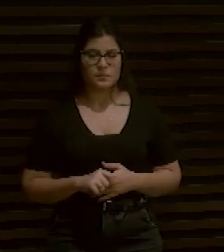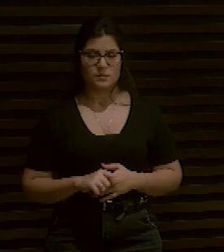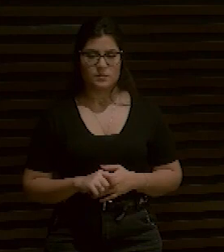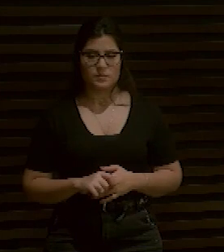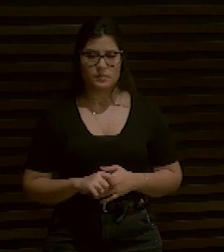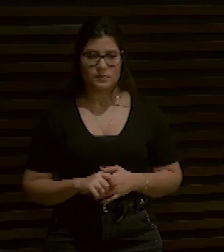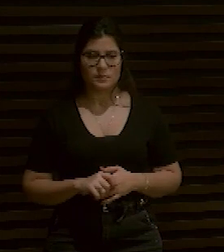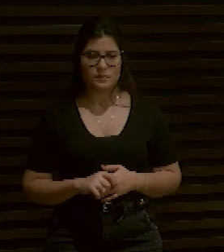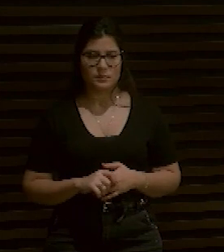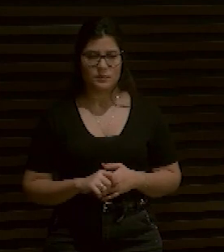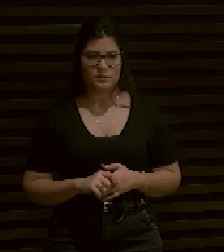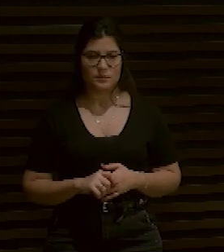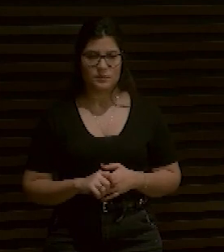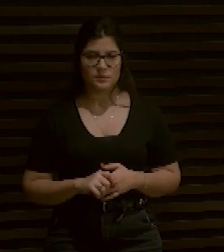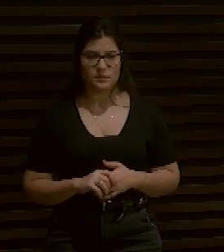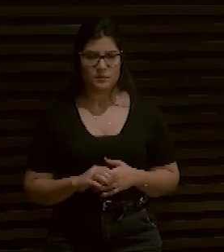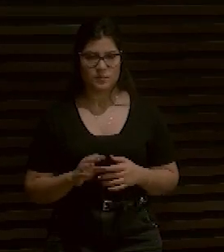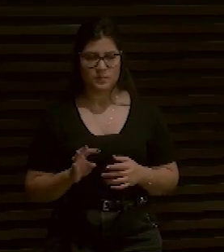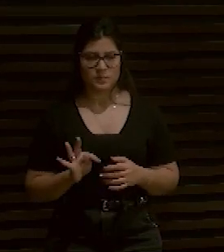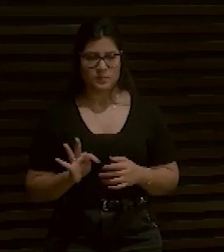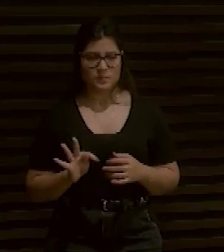Tiago 5,16.